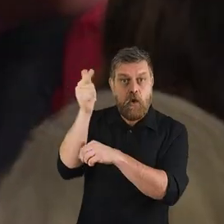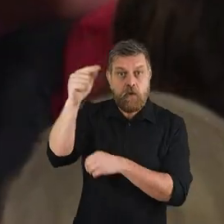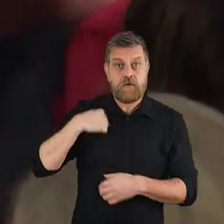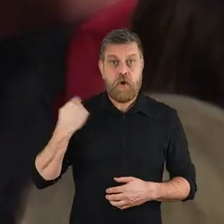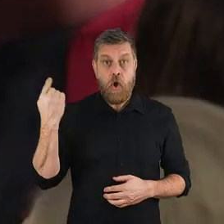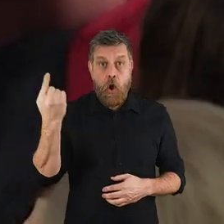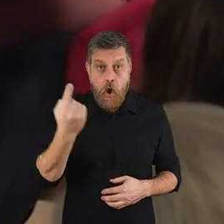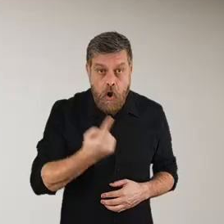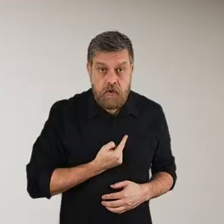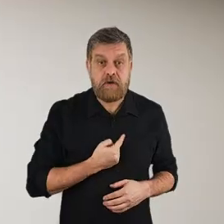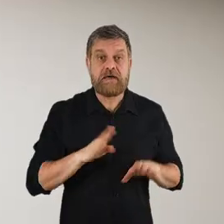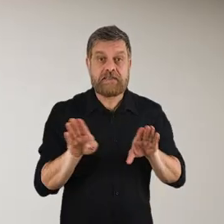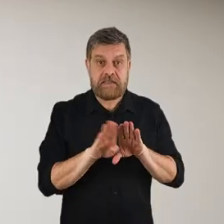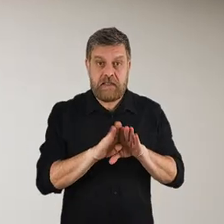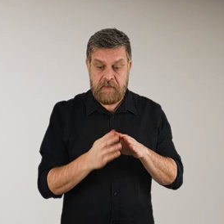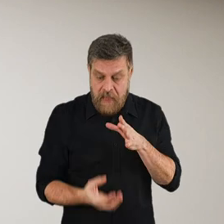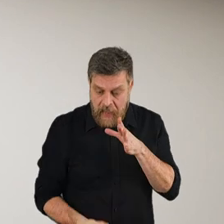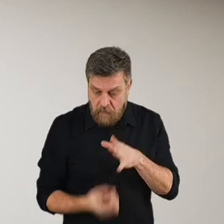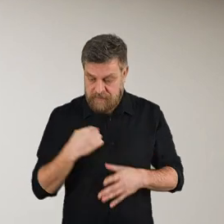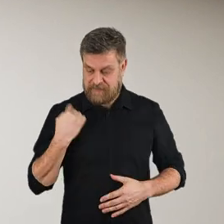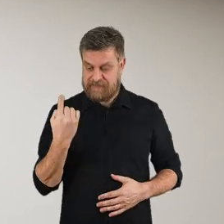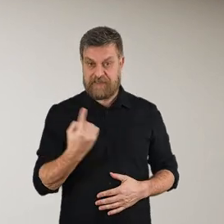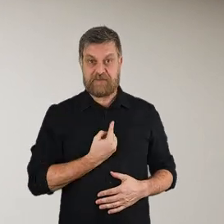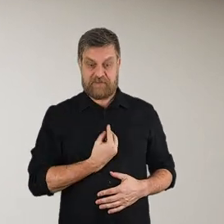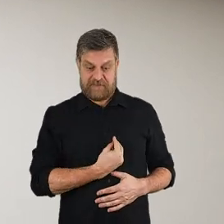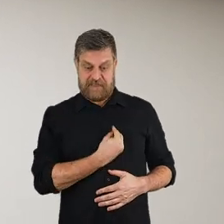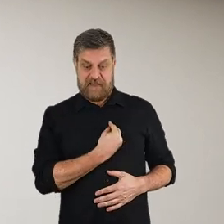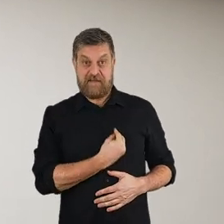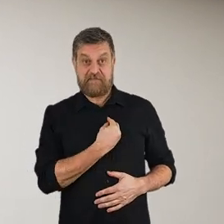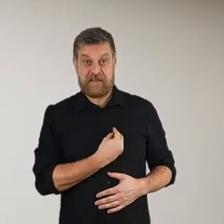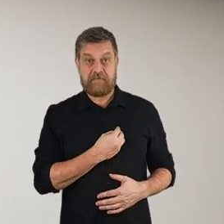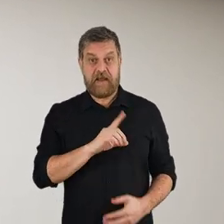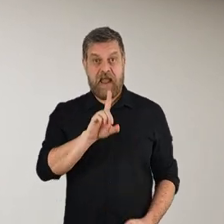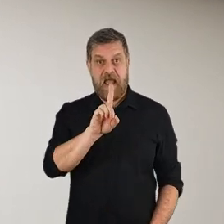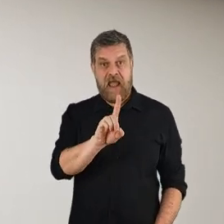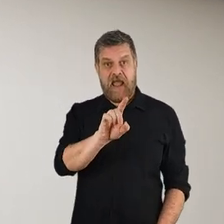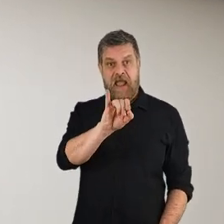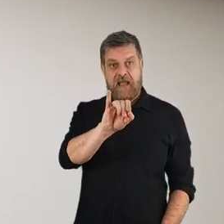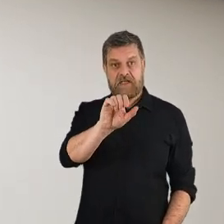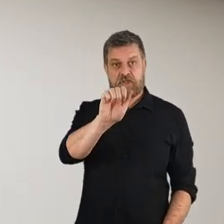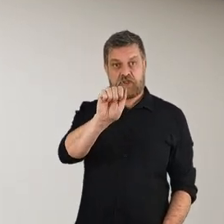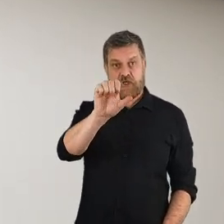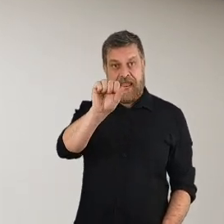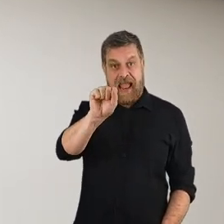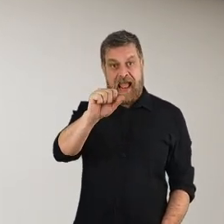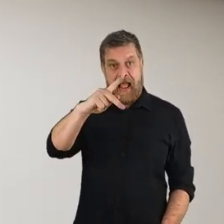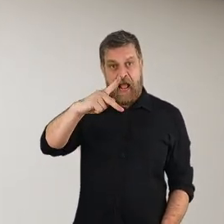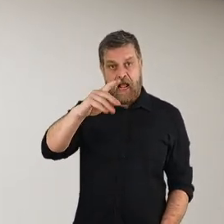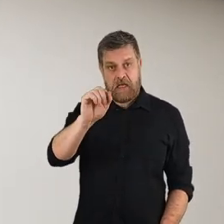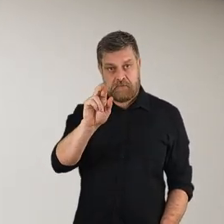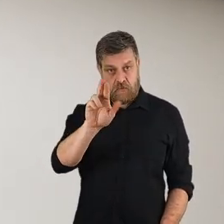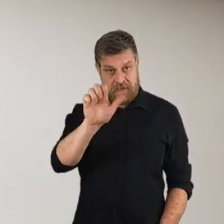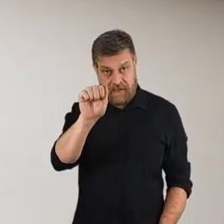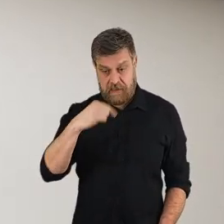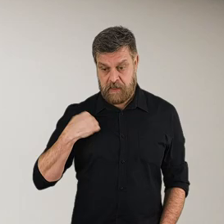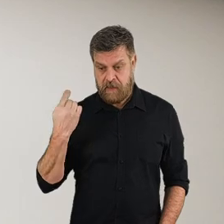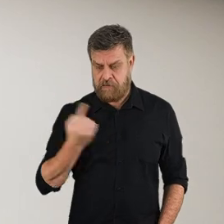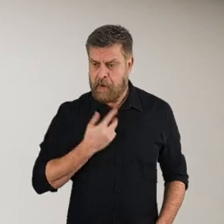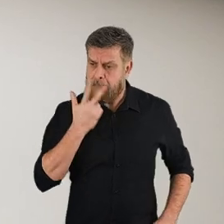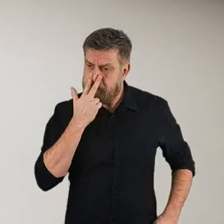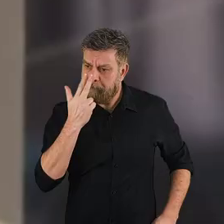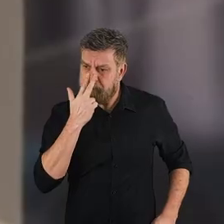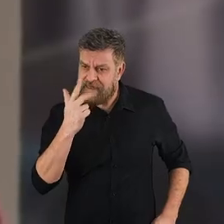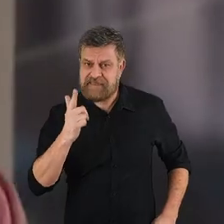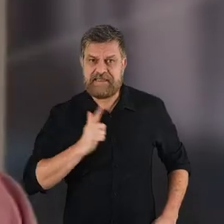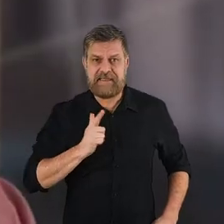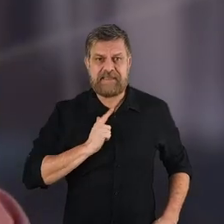frutos de uma diáspora. Quem não é fruto de uma diáspora na existência humana? Diáspora parece assim uma